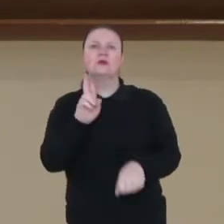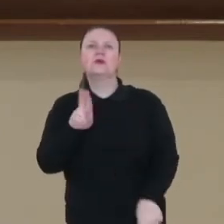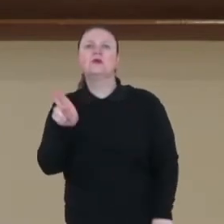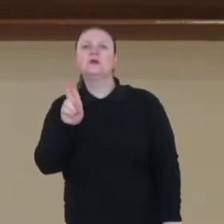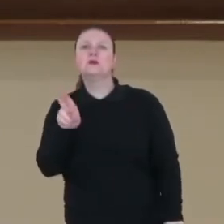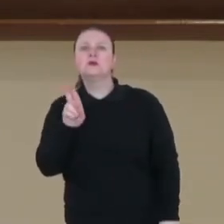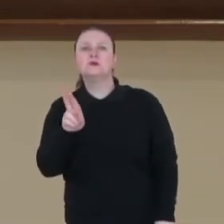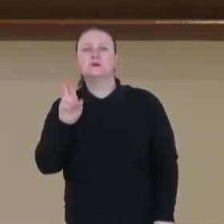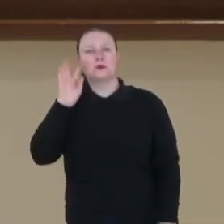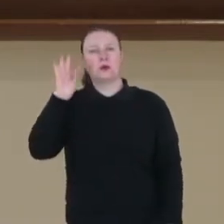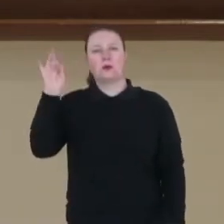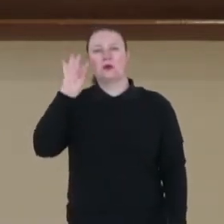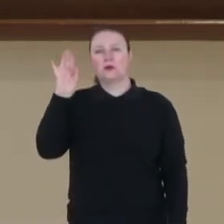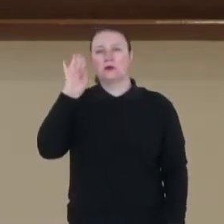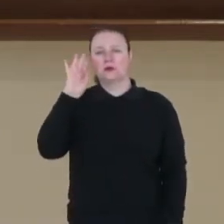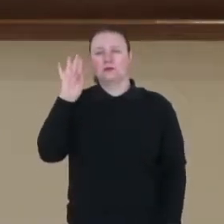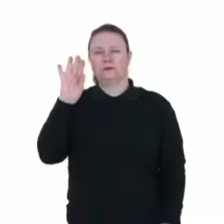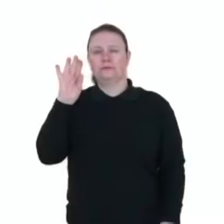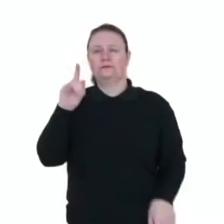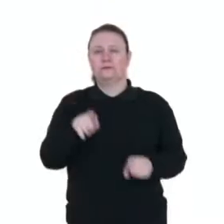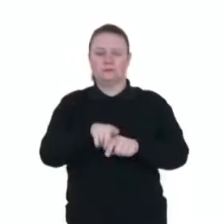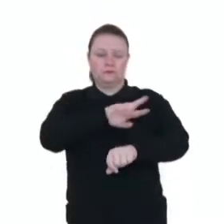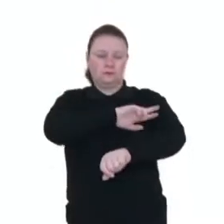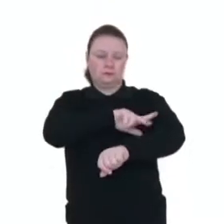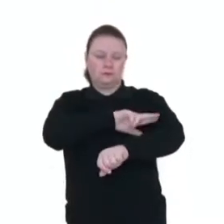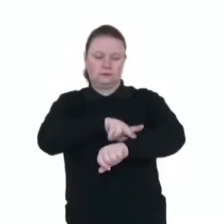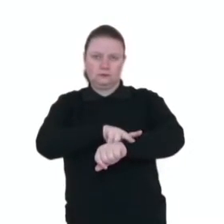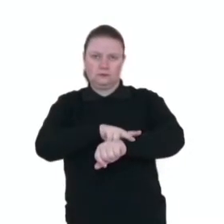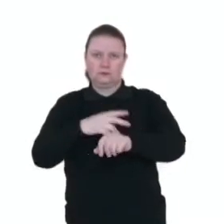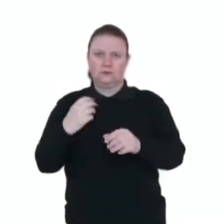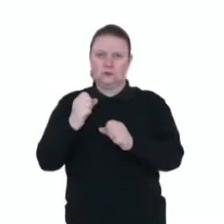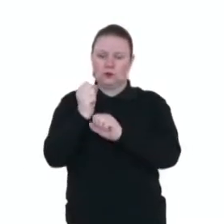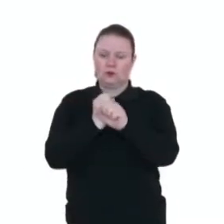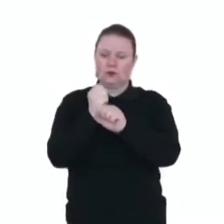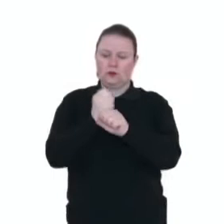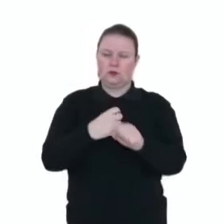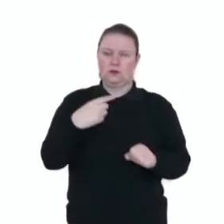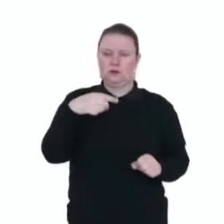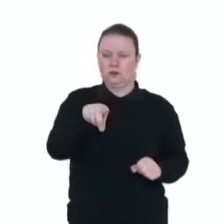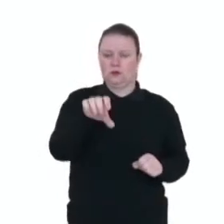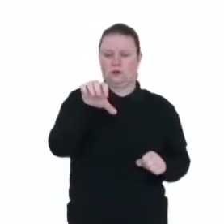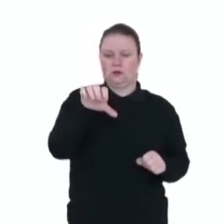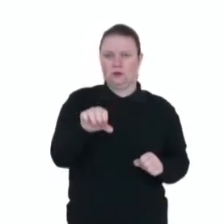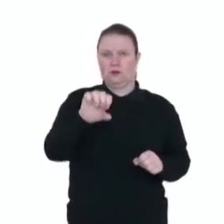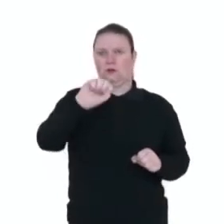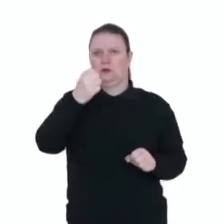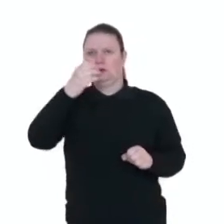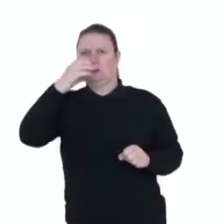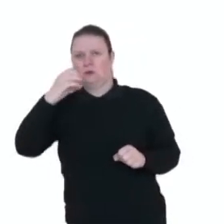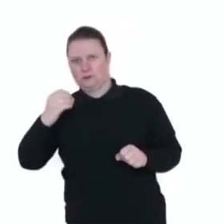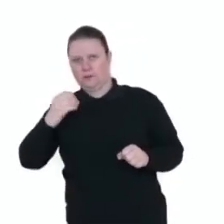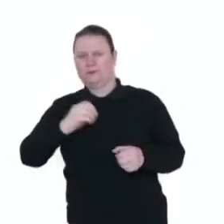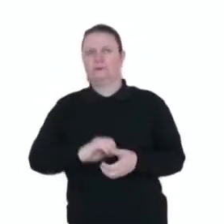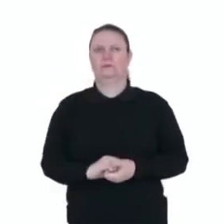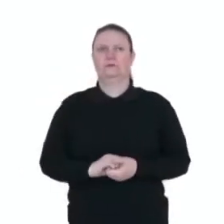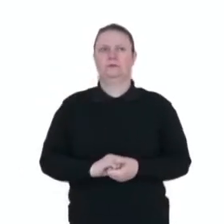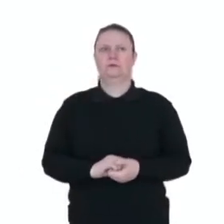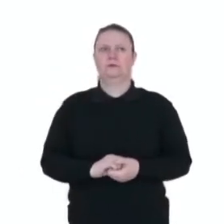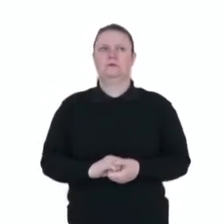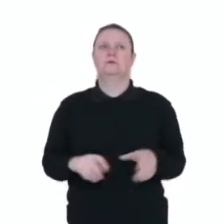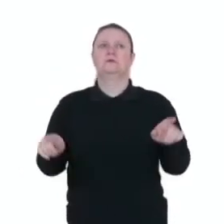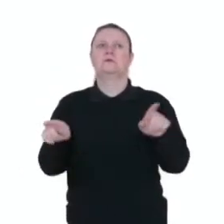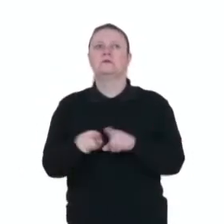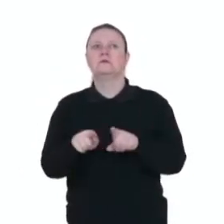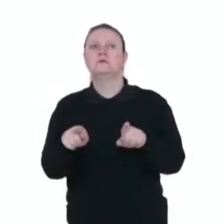darwinismo social. Em 1880, como era ali o continente africano, e